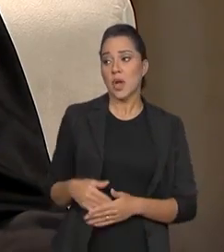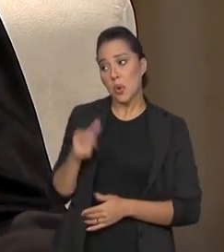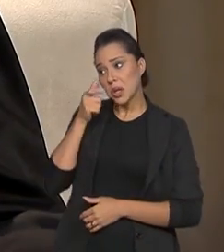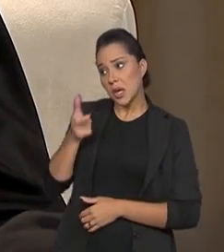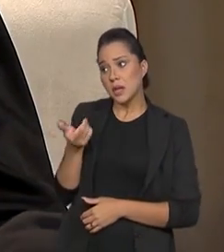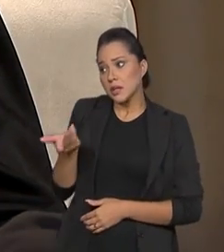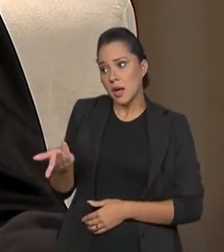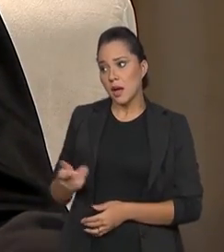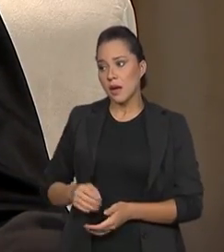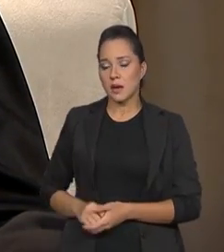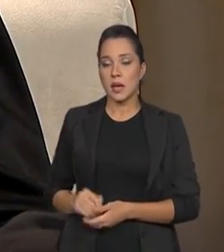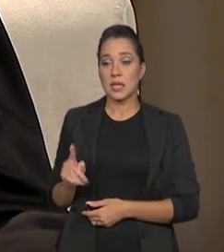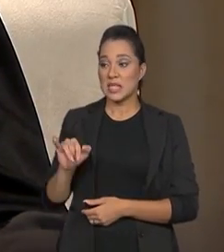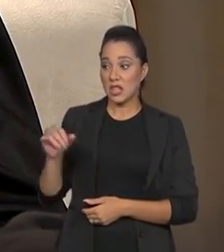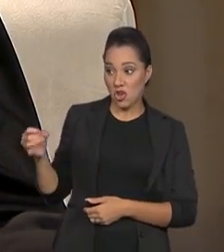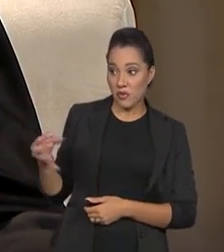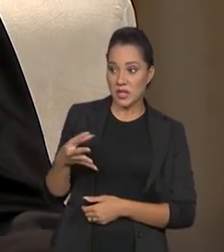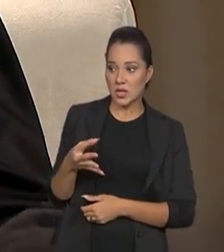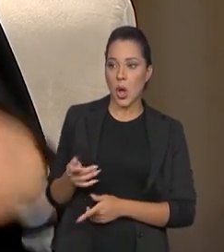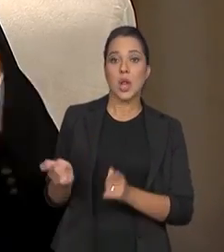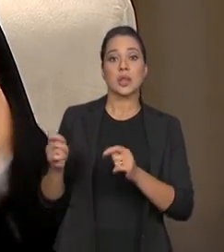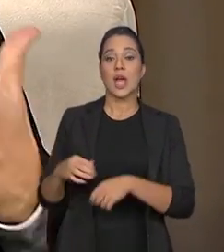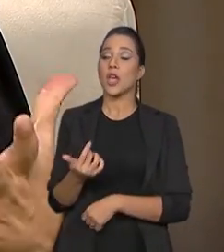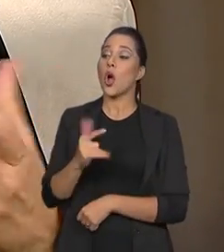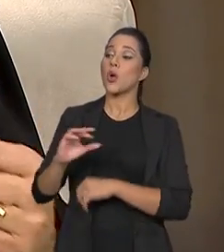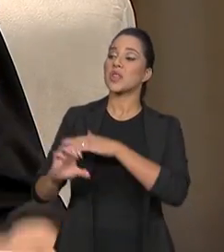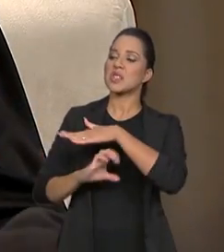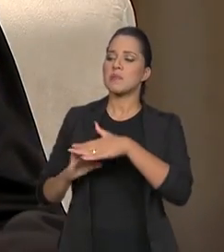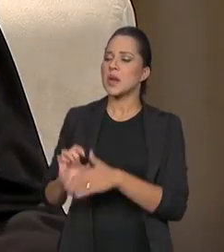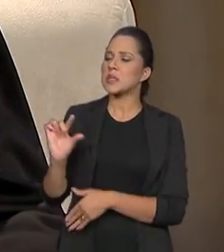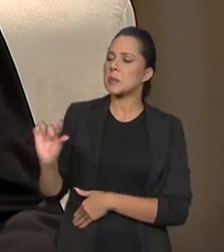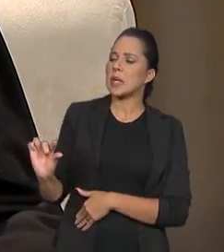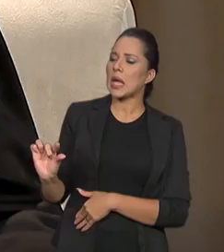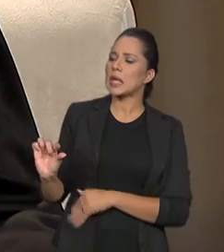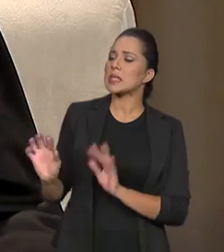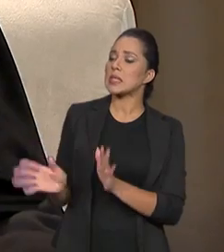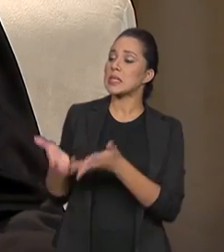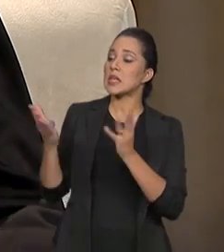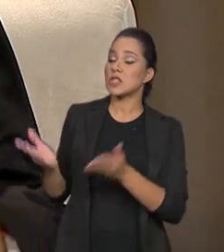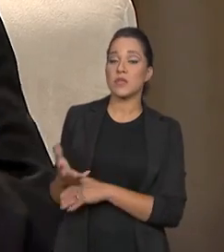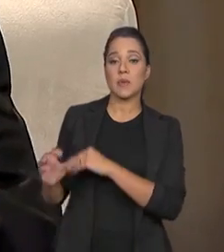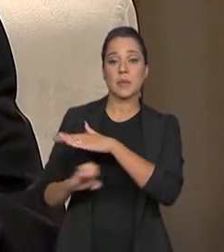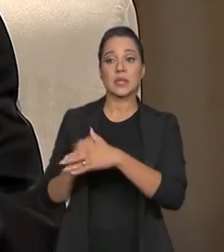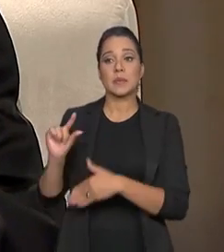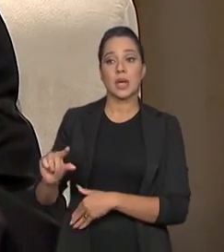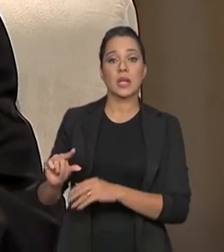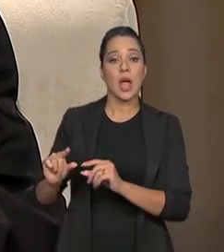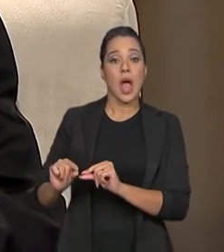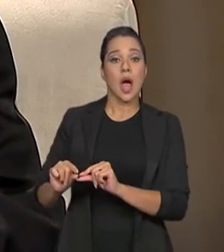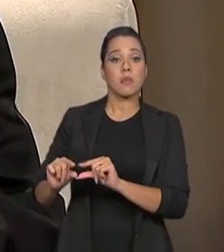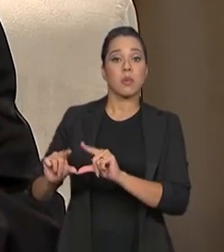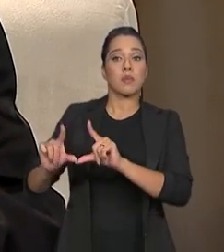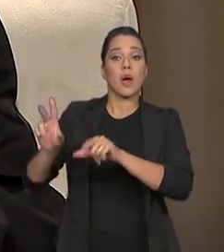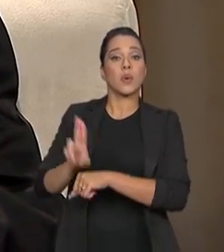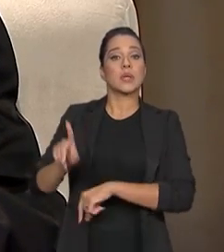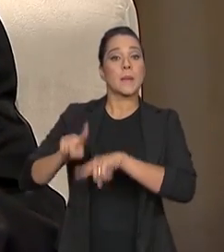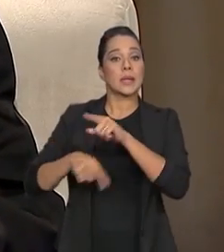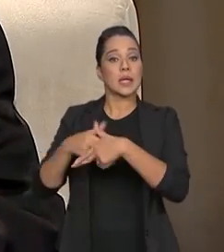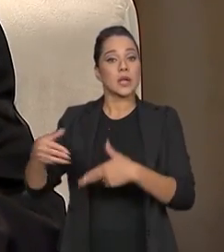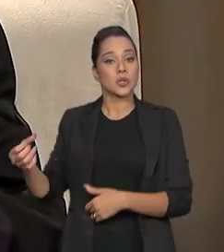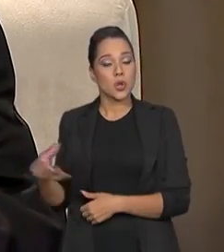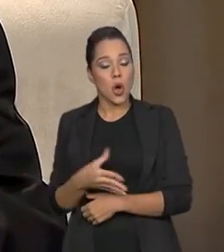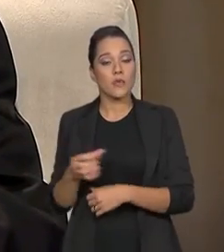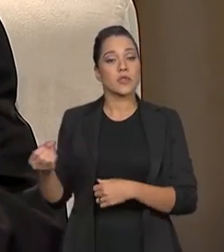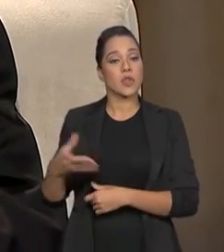você encorpar essas questões de inovação você permite né você incentiva as empresas até ao utilizar materiais novos novas